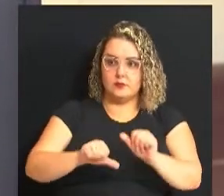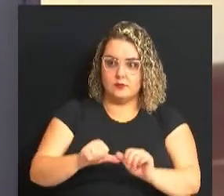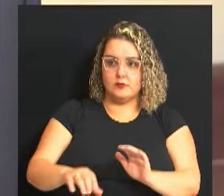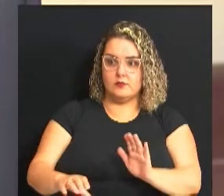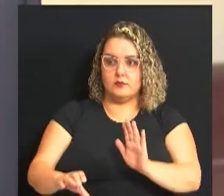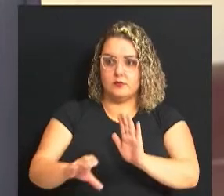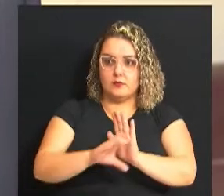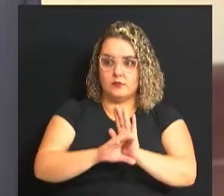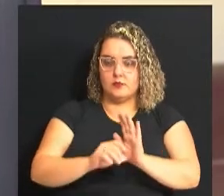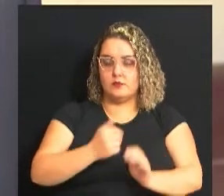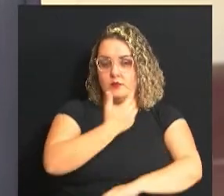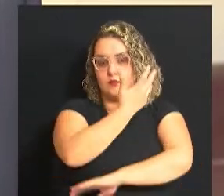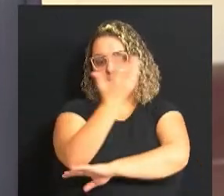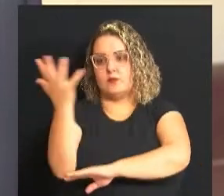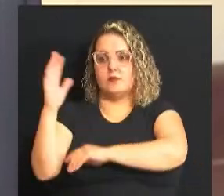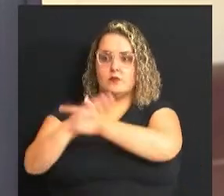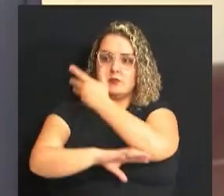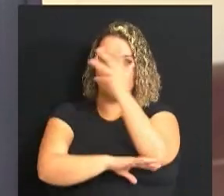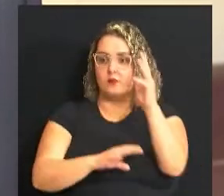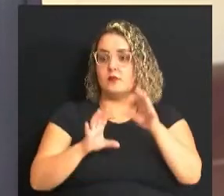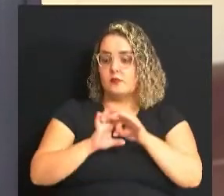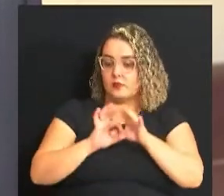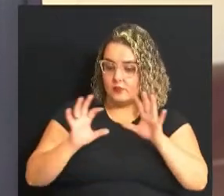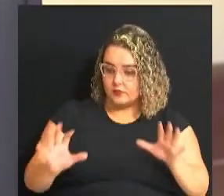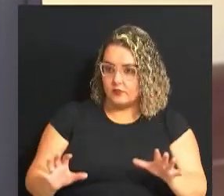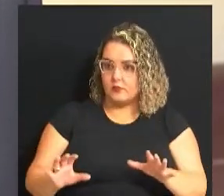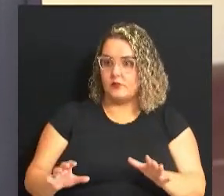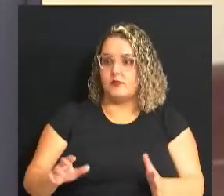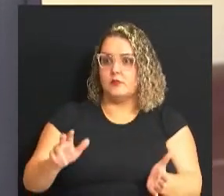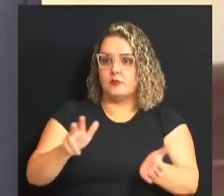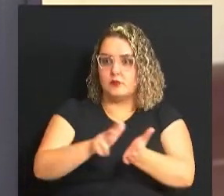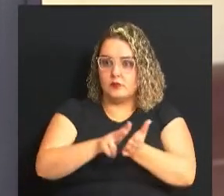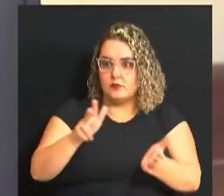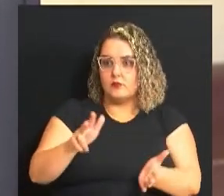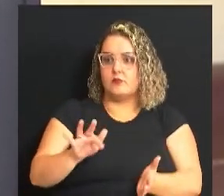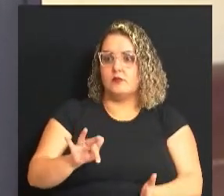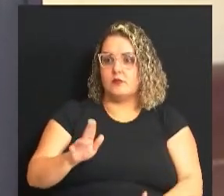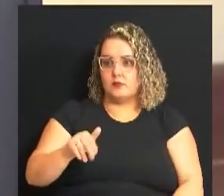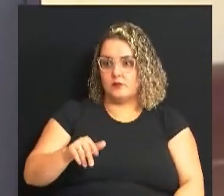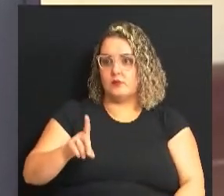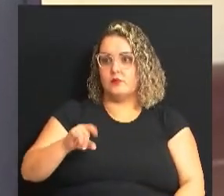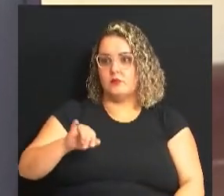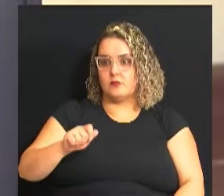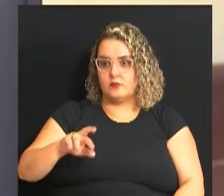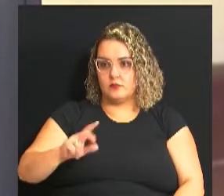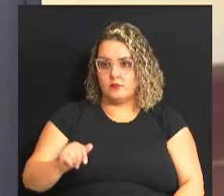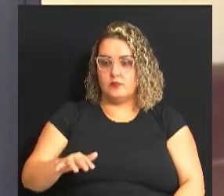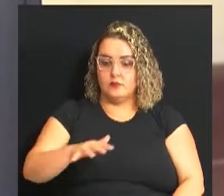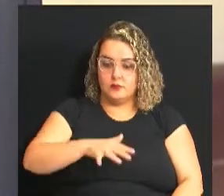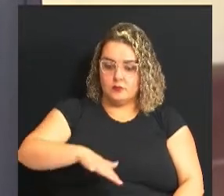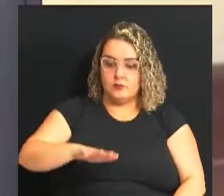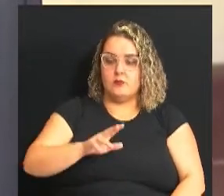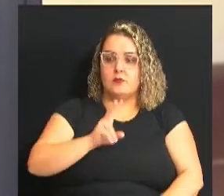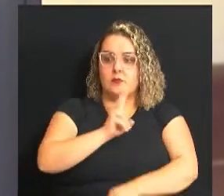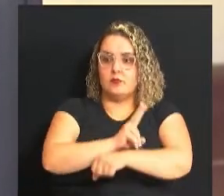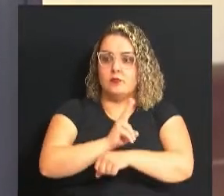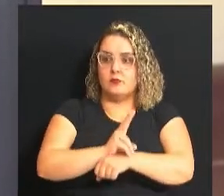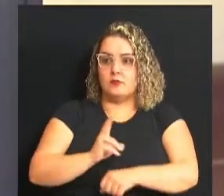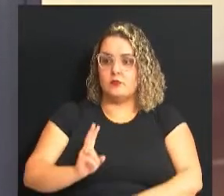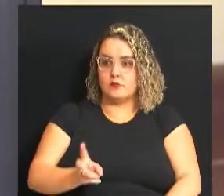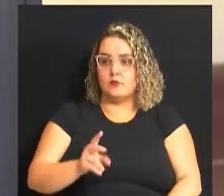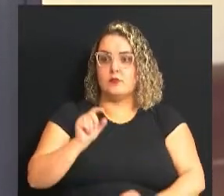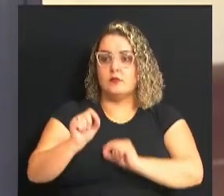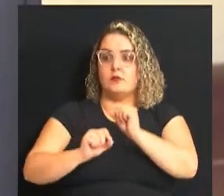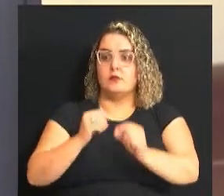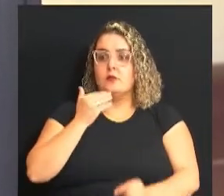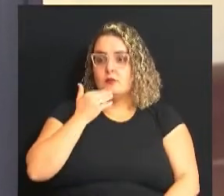Florestal para permitir a regularização fundiária das famílias, mesmo em área de proteção permanente. O que se pede?